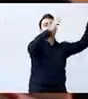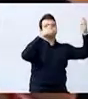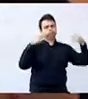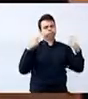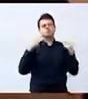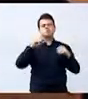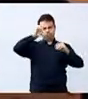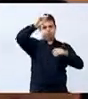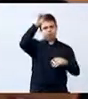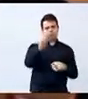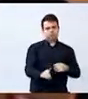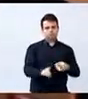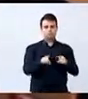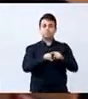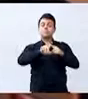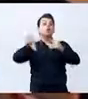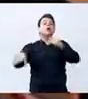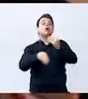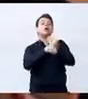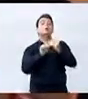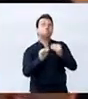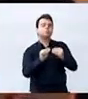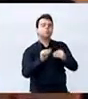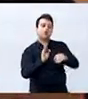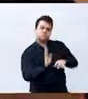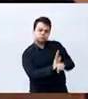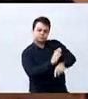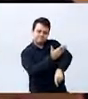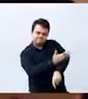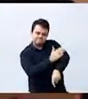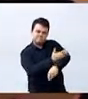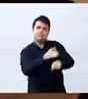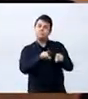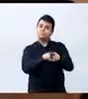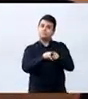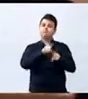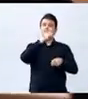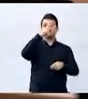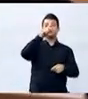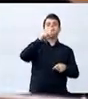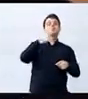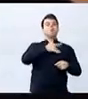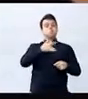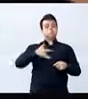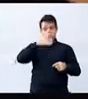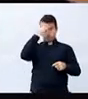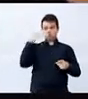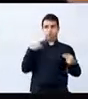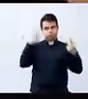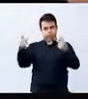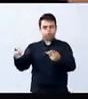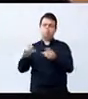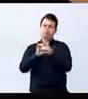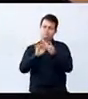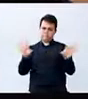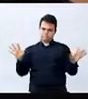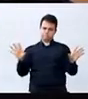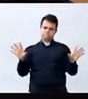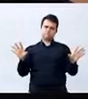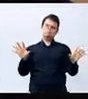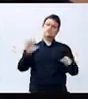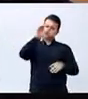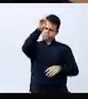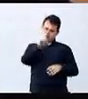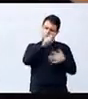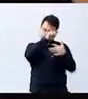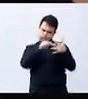necessitem, complementando o trabalho de reabilitação e visita dos agentes comunitários de saúde. Embora essas sejam garantias da